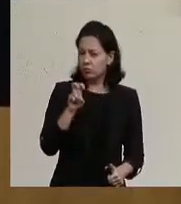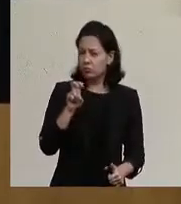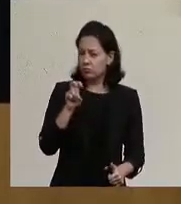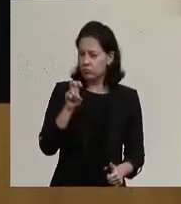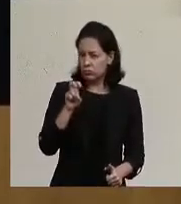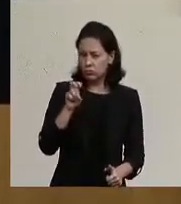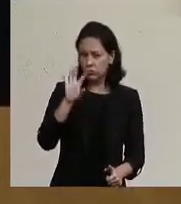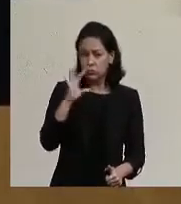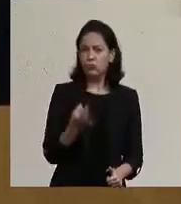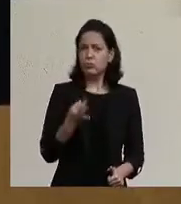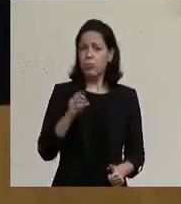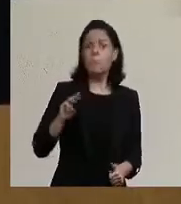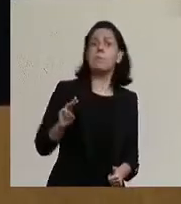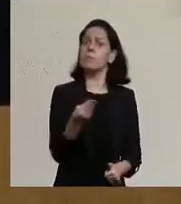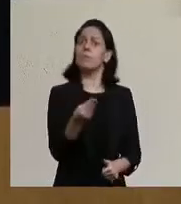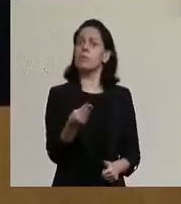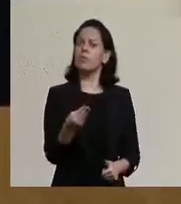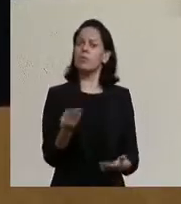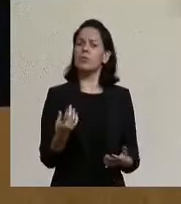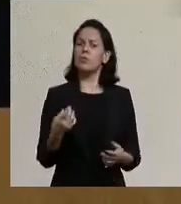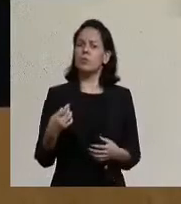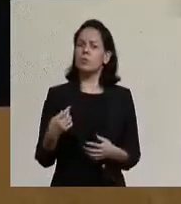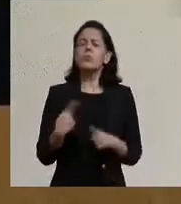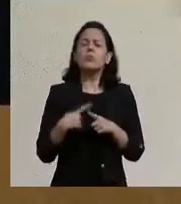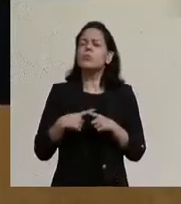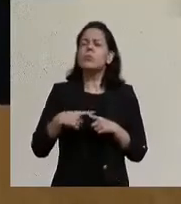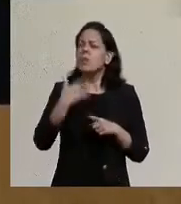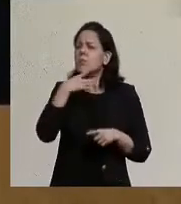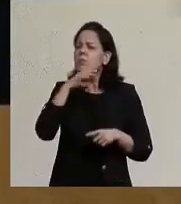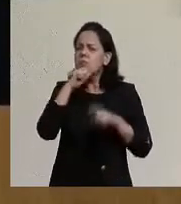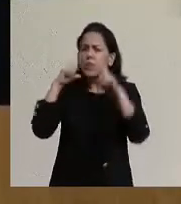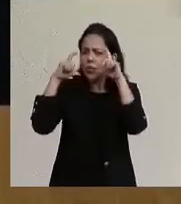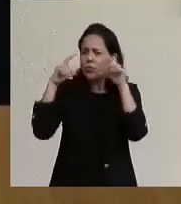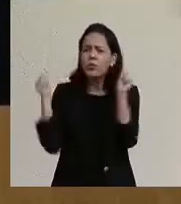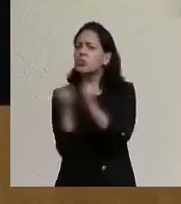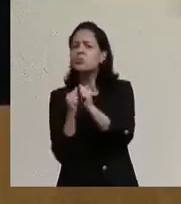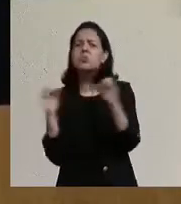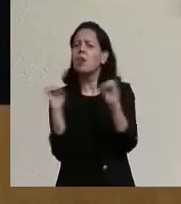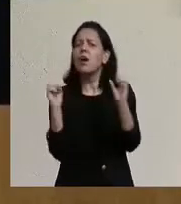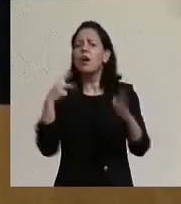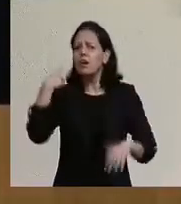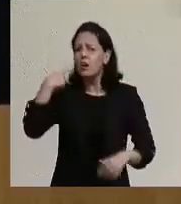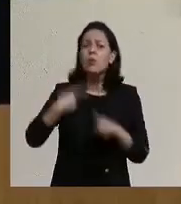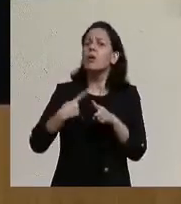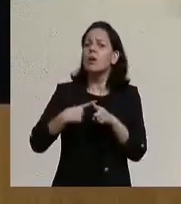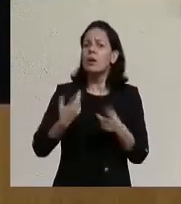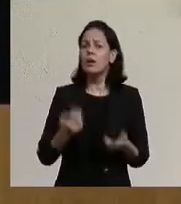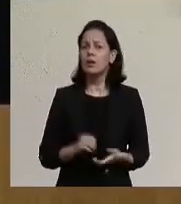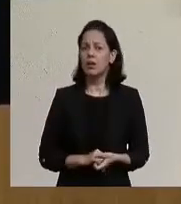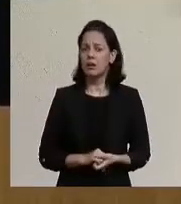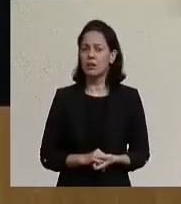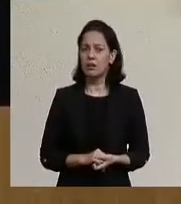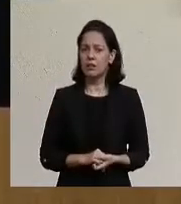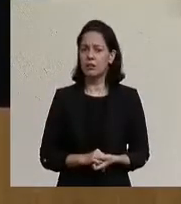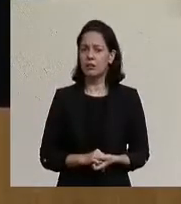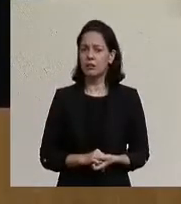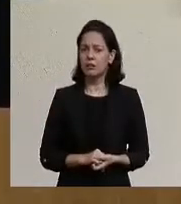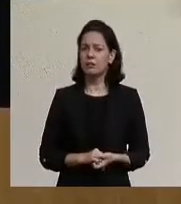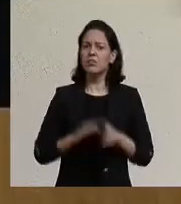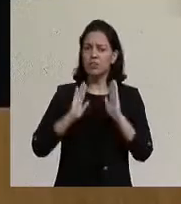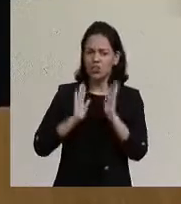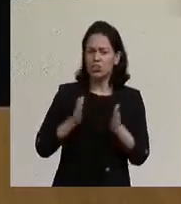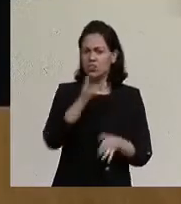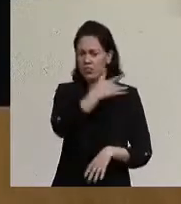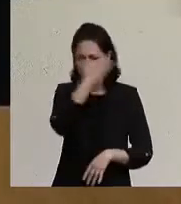65 milhões porque você não colocou a foto do seu pai ou vereador quantas